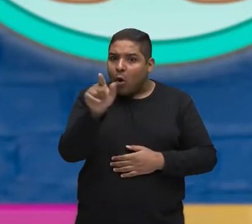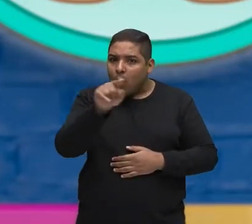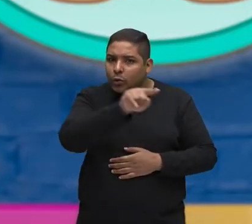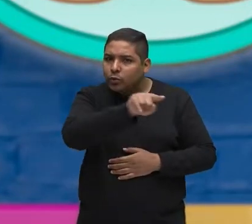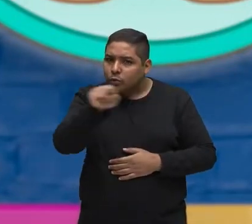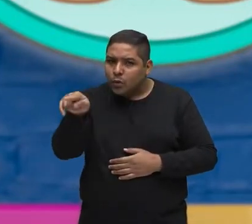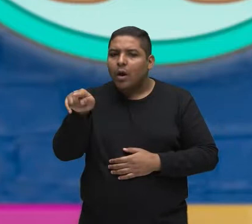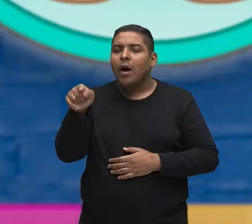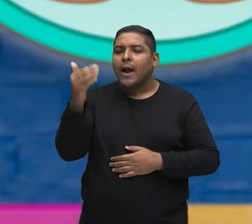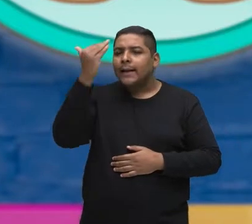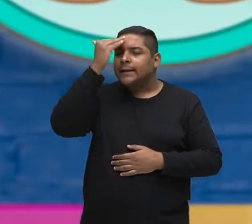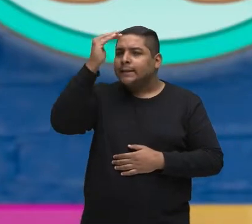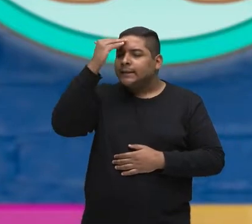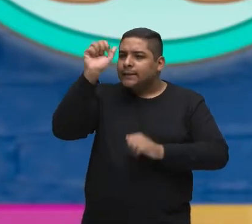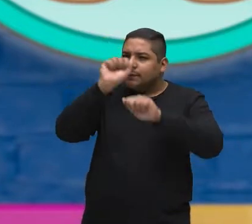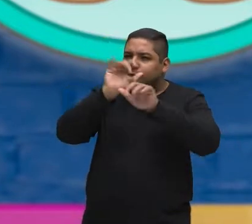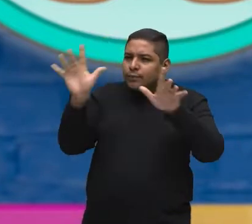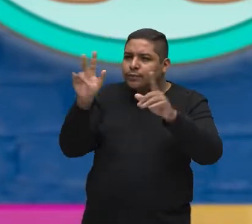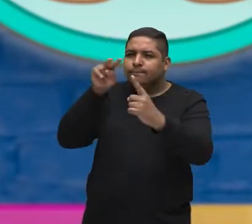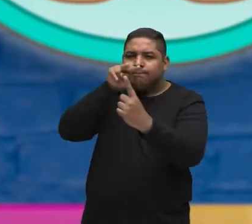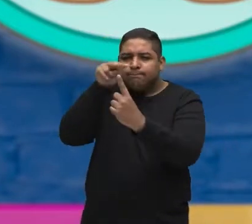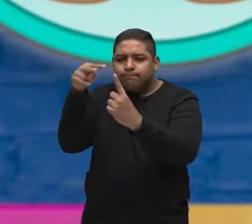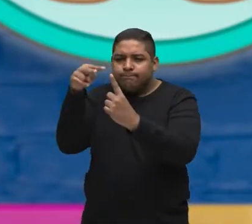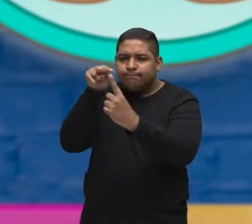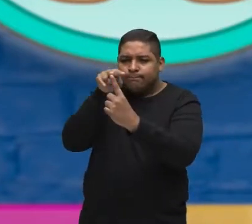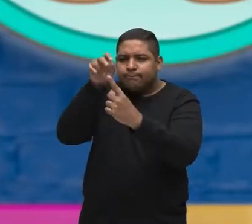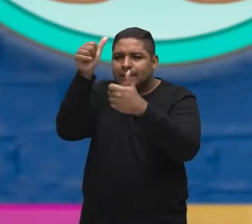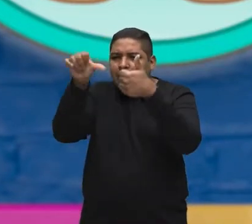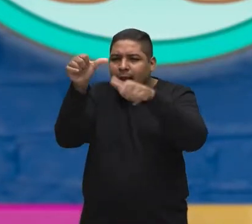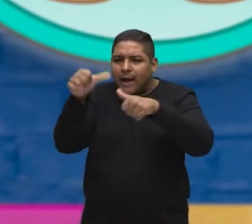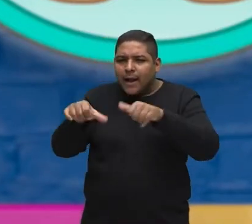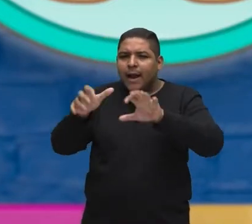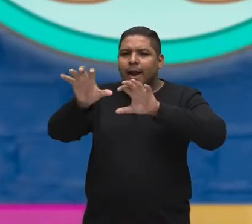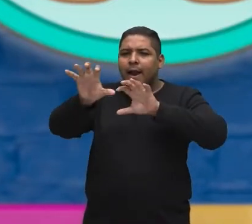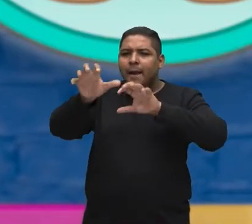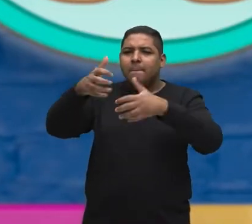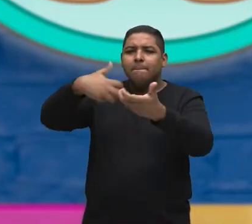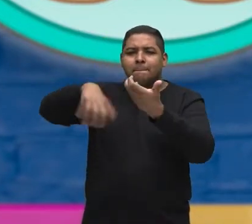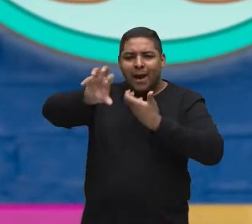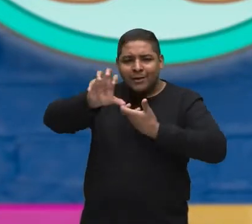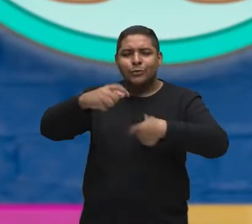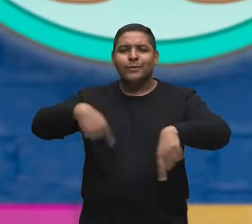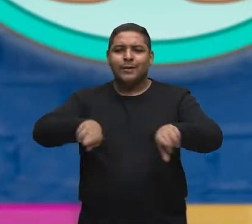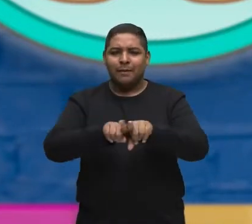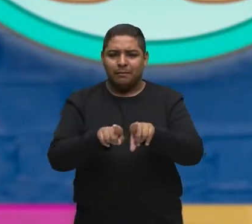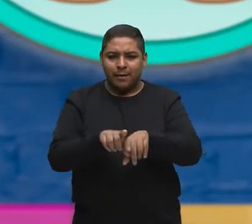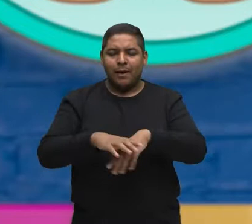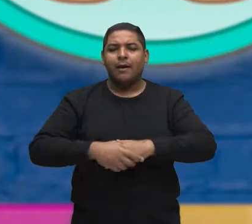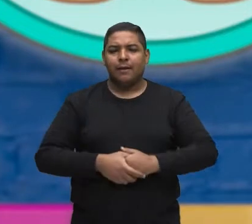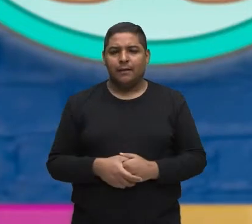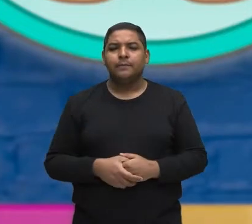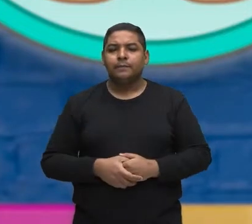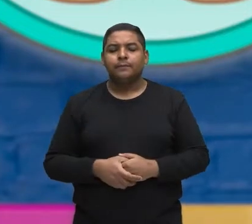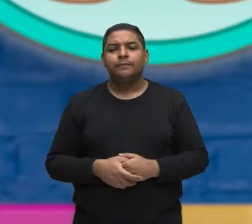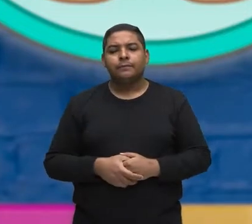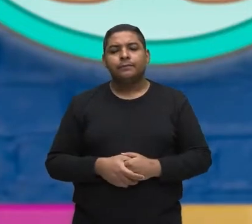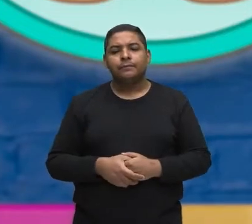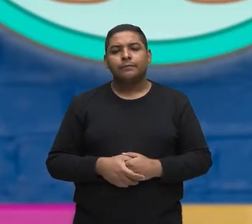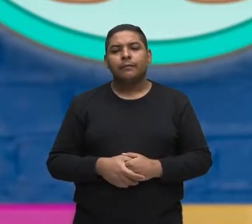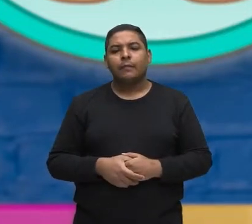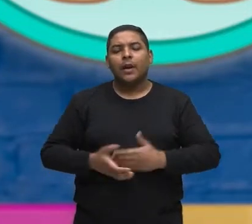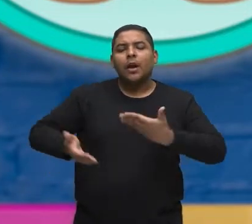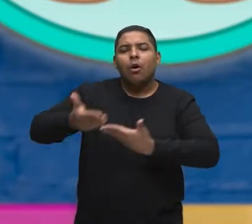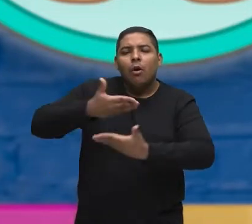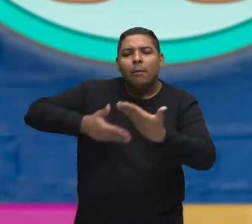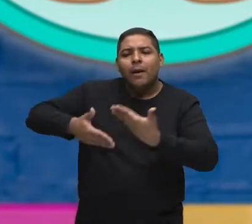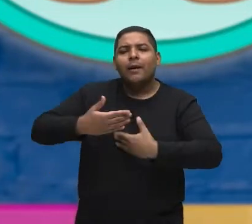entendo para eu poder enxergar o outro, para eu poder ser empático, para eu poder, de alguma forma, cooperar com esse outro.